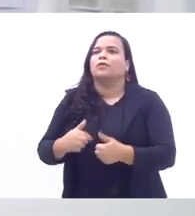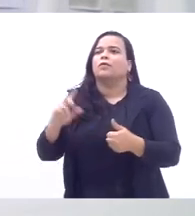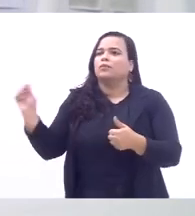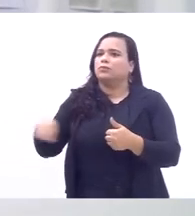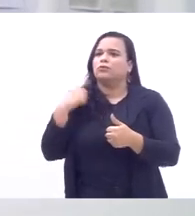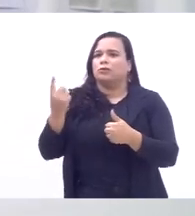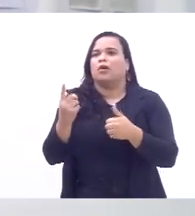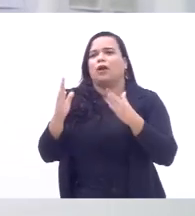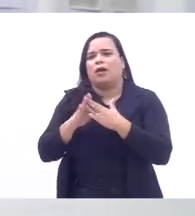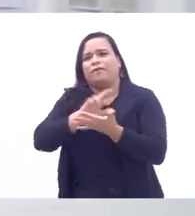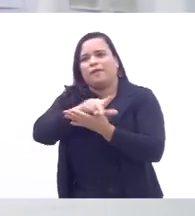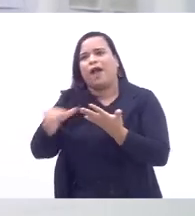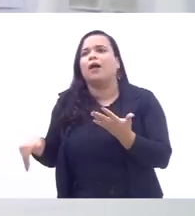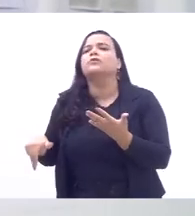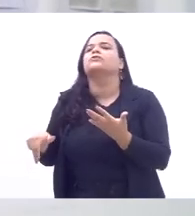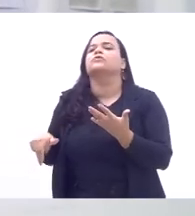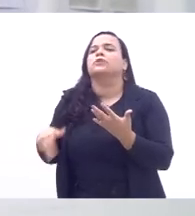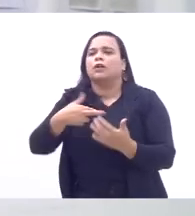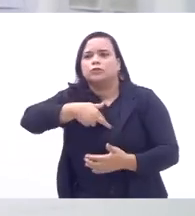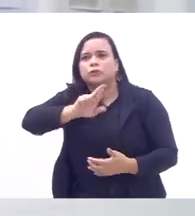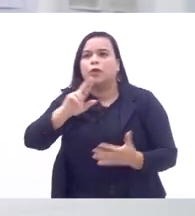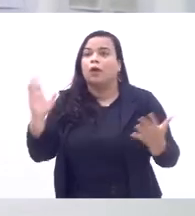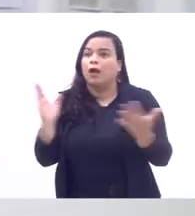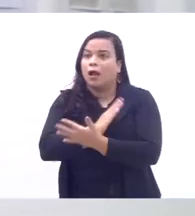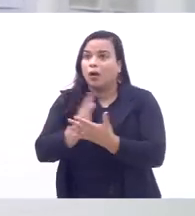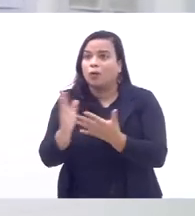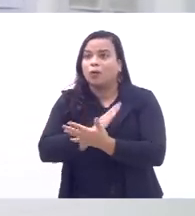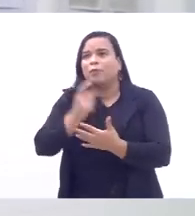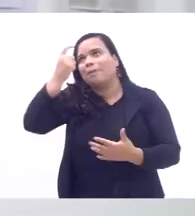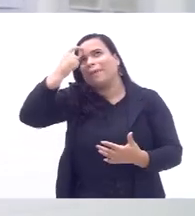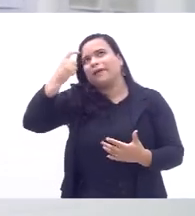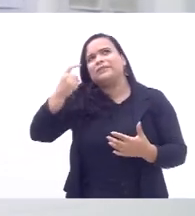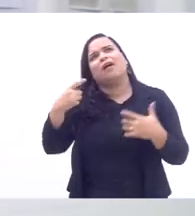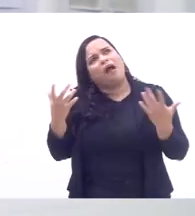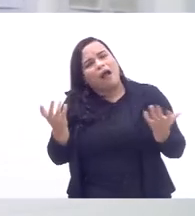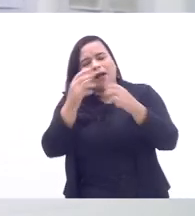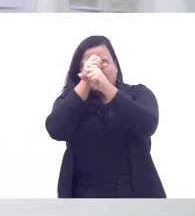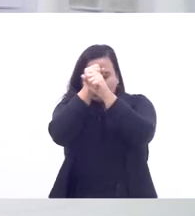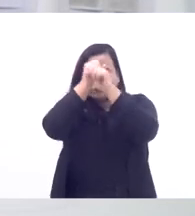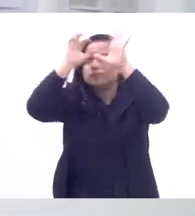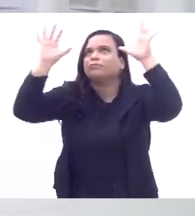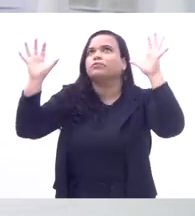e, infelizmente, algumas pessoas ainda se vendem, se iludem.